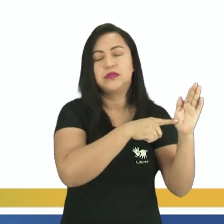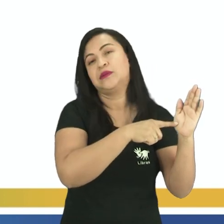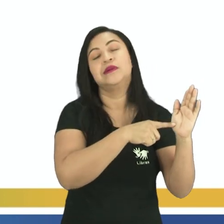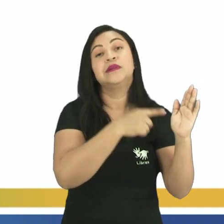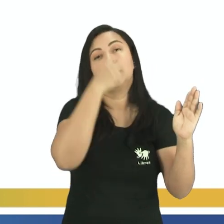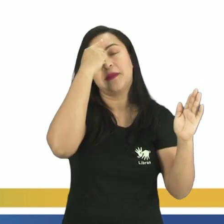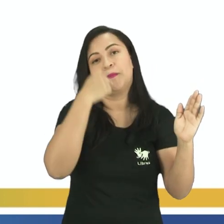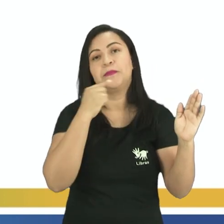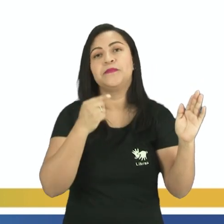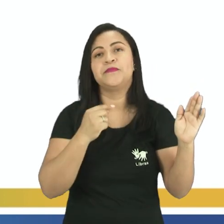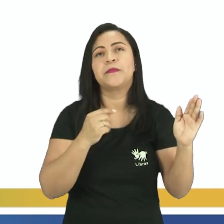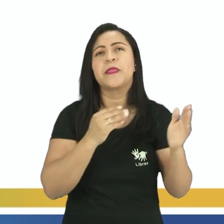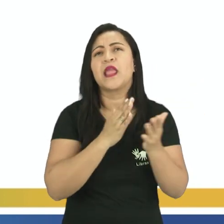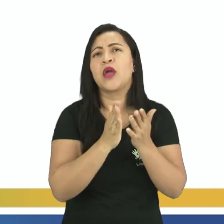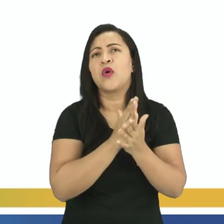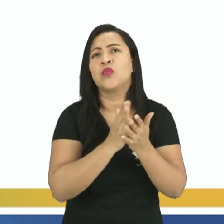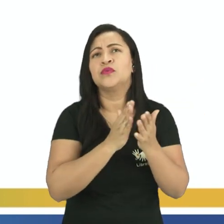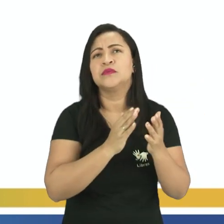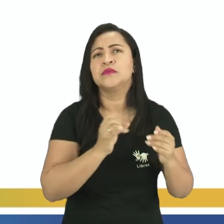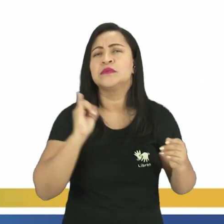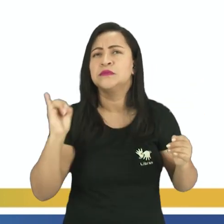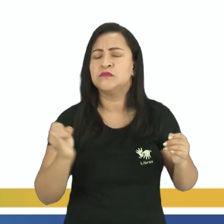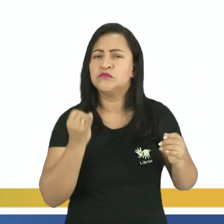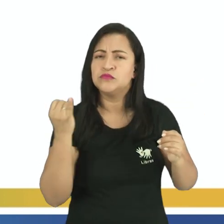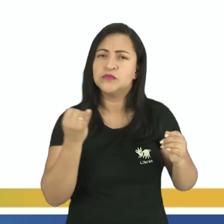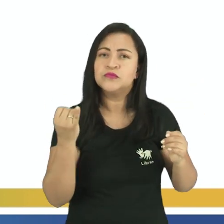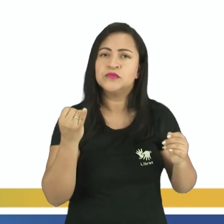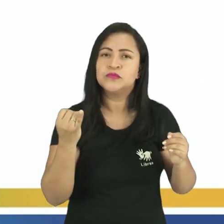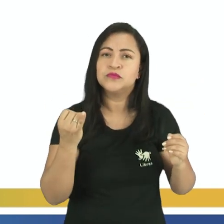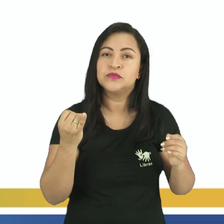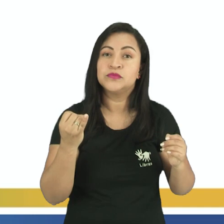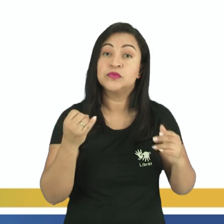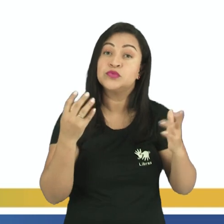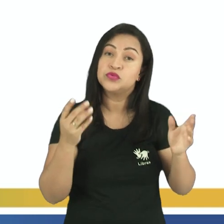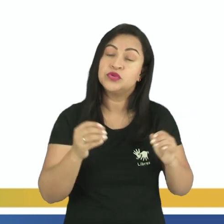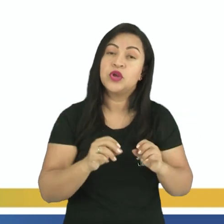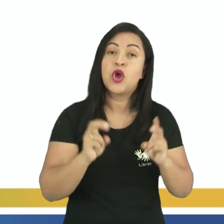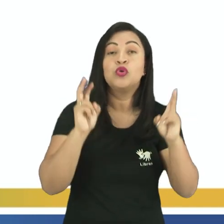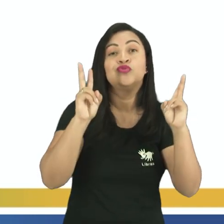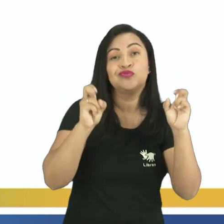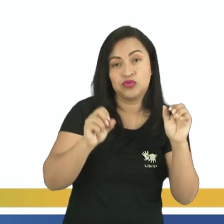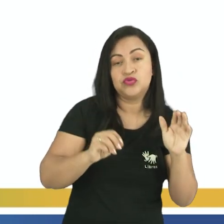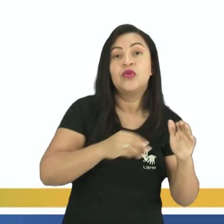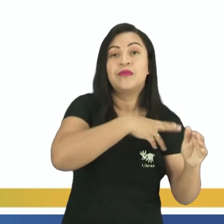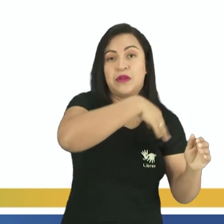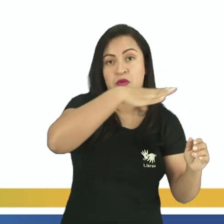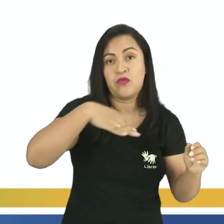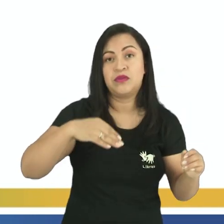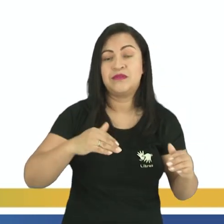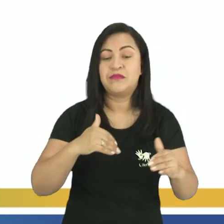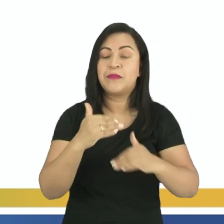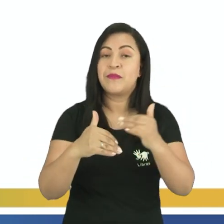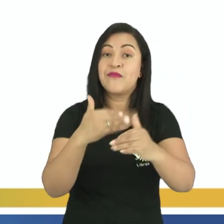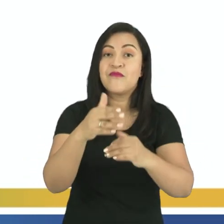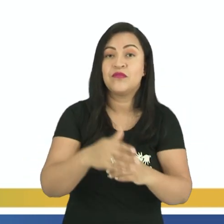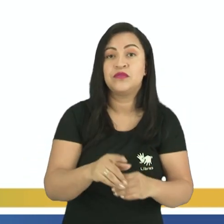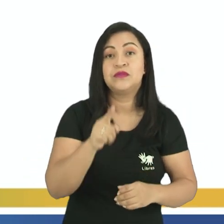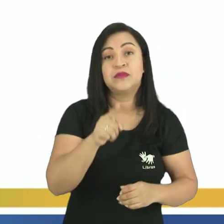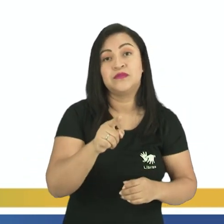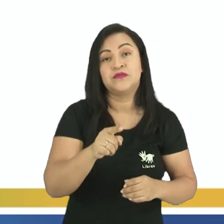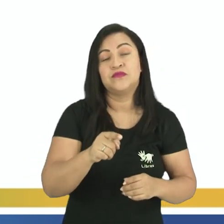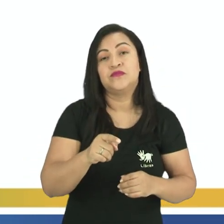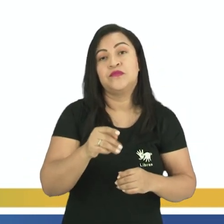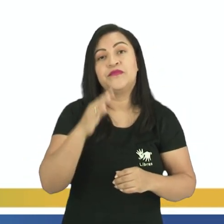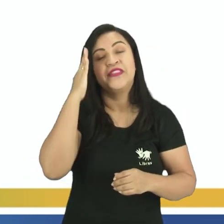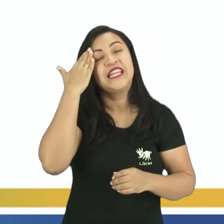baixo alguns elementos que são importantes com relação às ondas, para que mais na frente, quando a gente falar dos diferentes